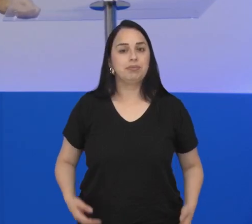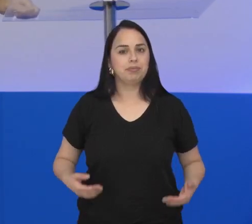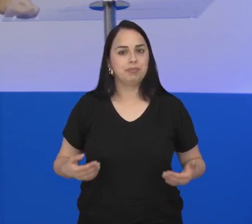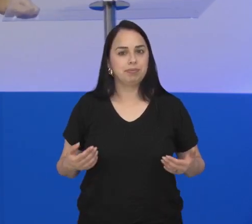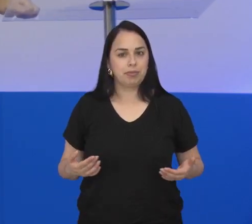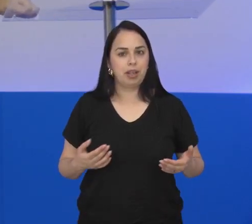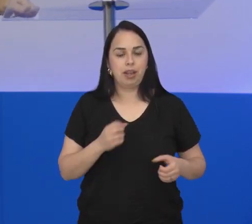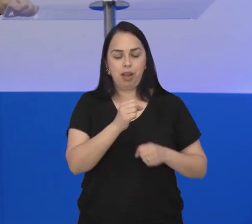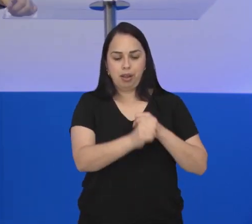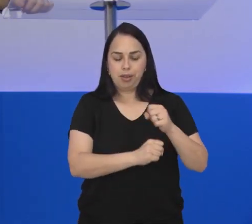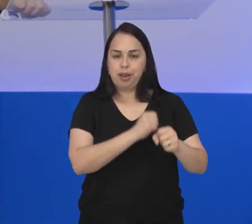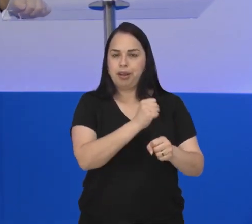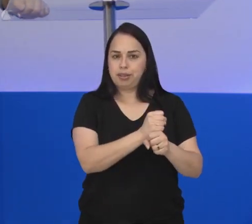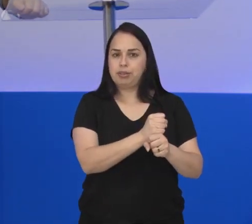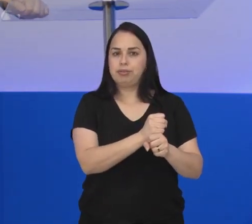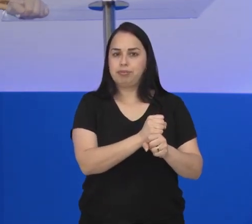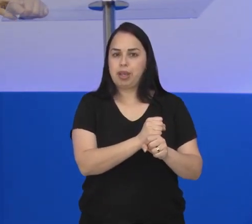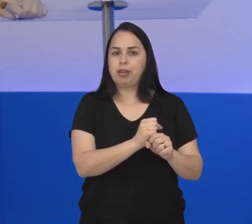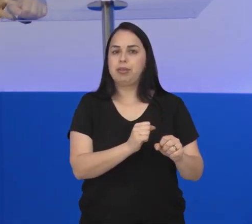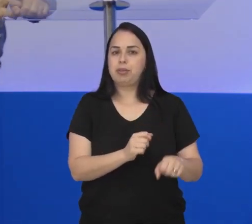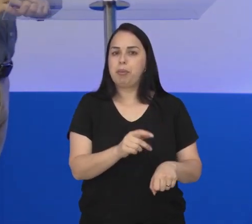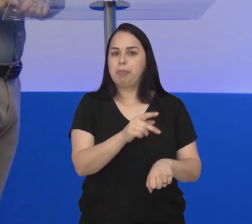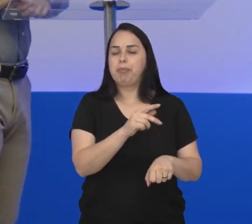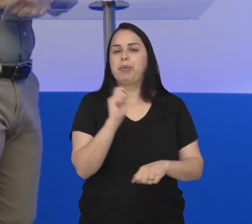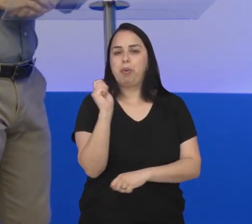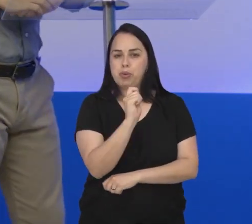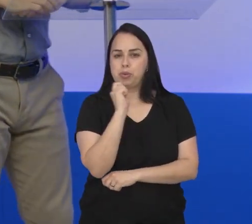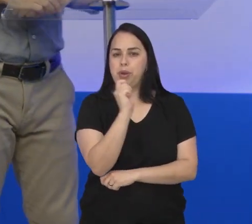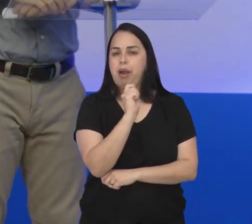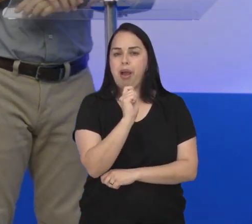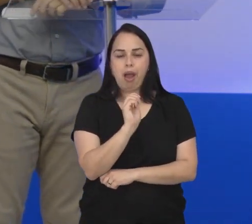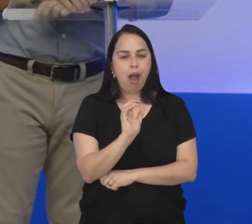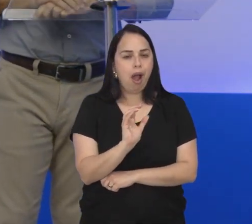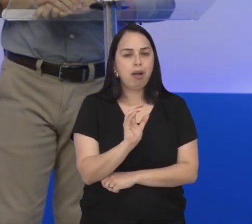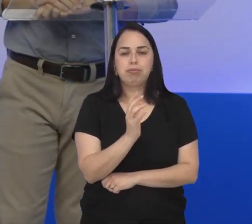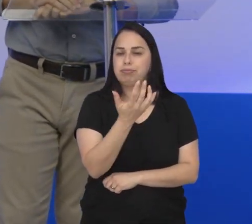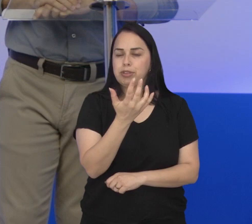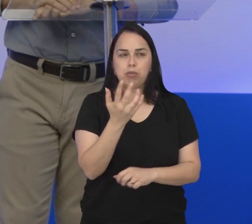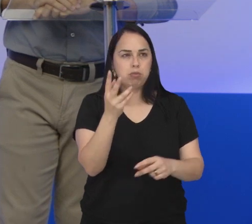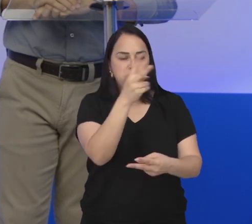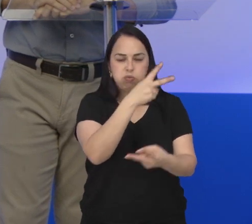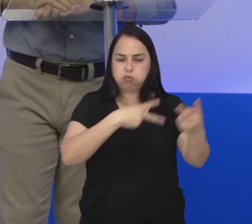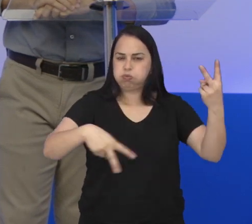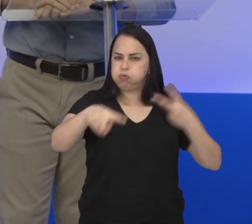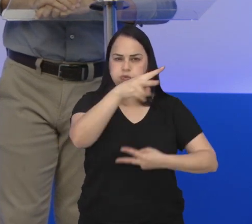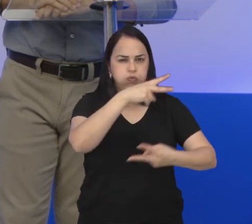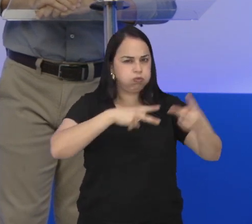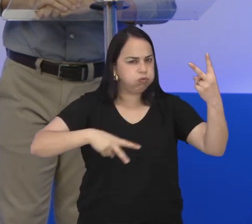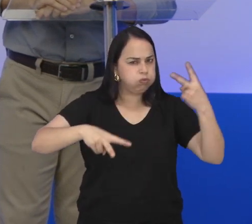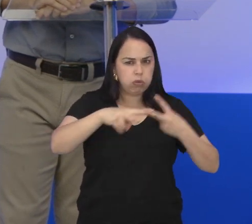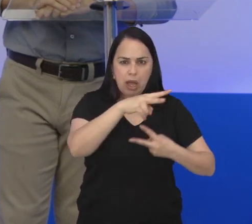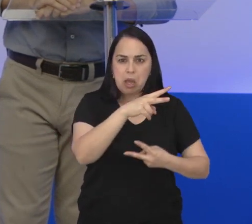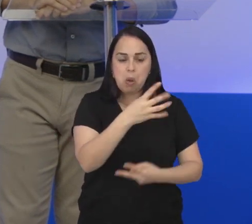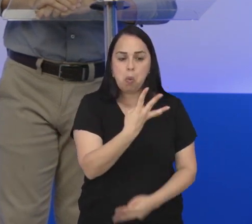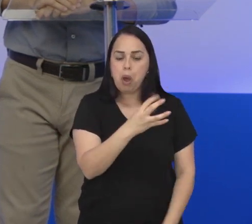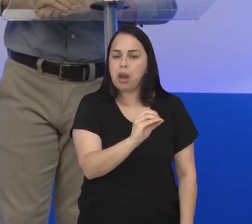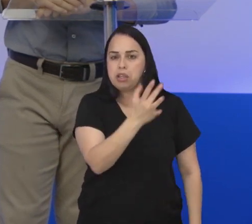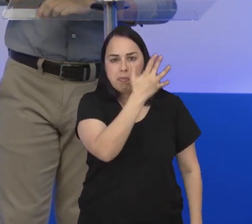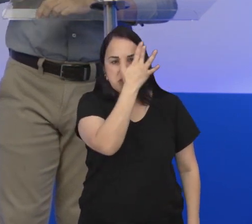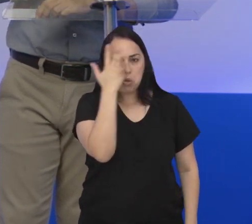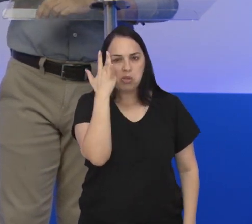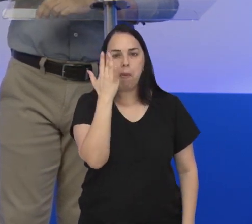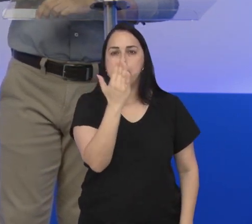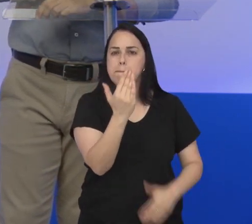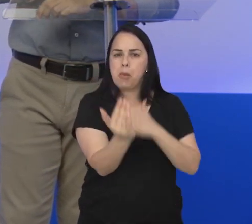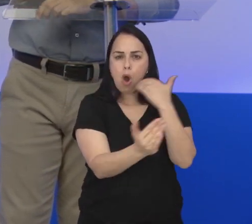Bom, este ano, o Rio Grande do Sul viveu luto causado pela morte de mais de 40 pessoas por conta de um ciclone que